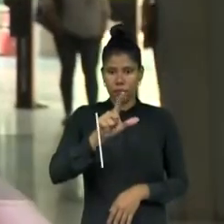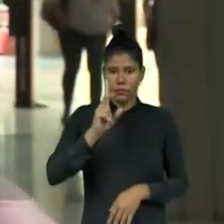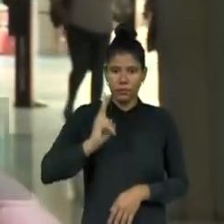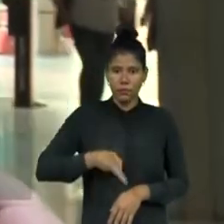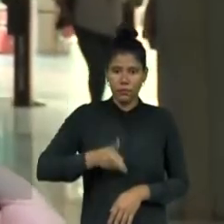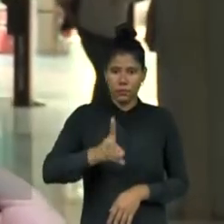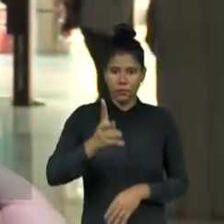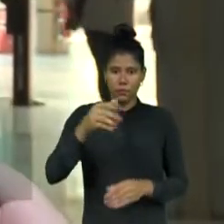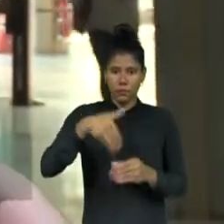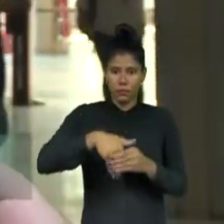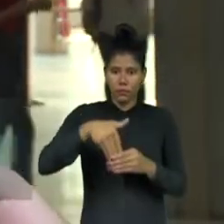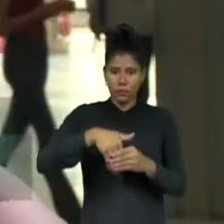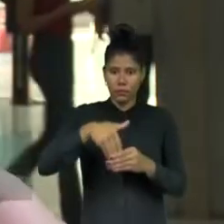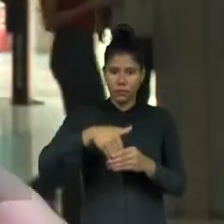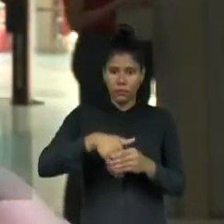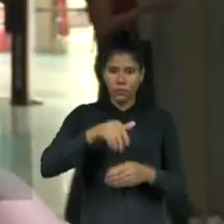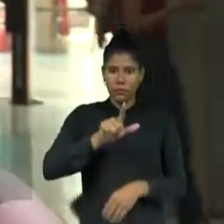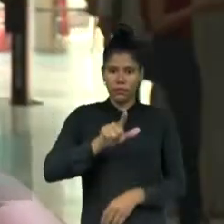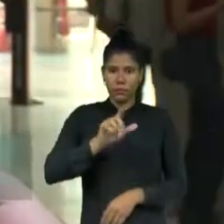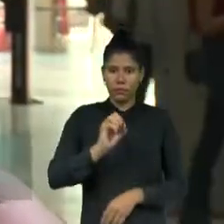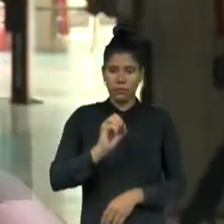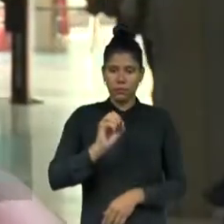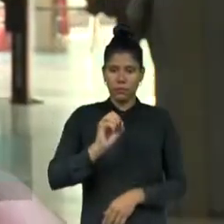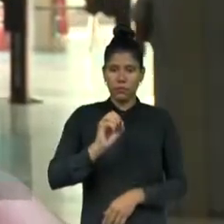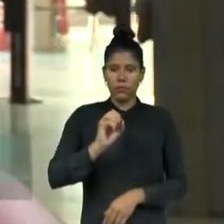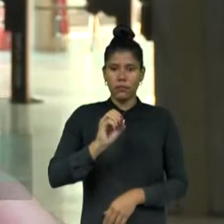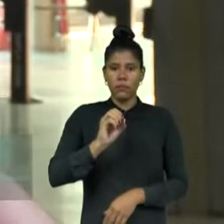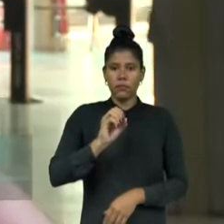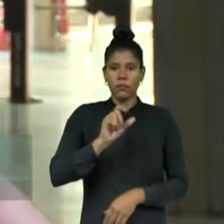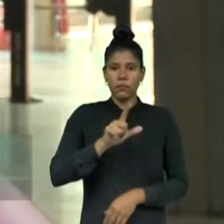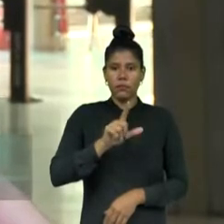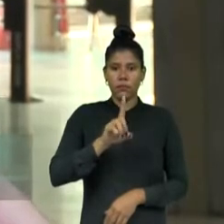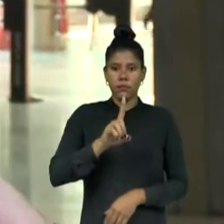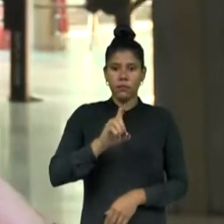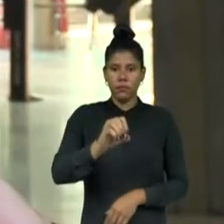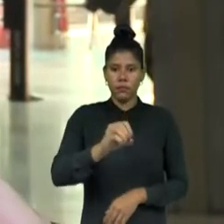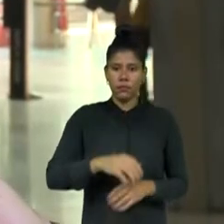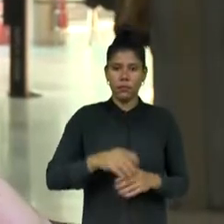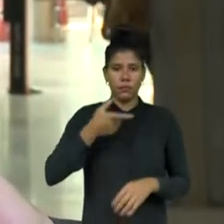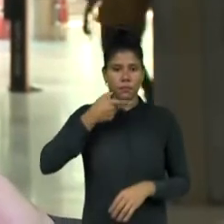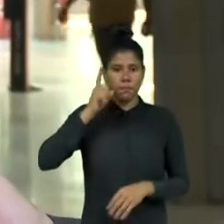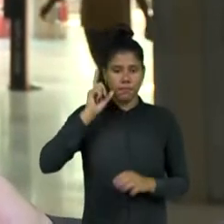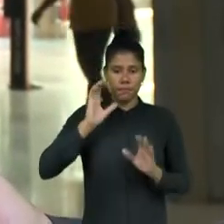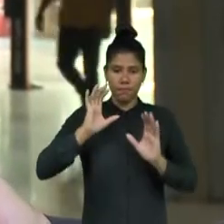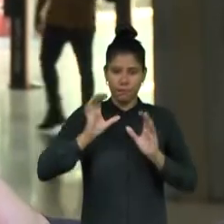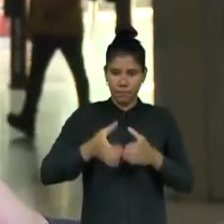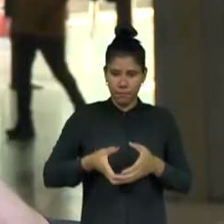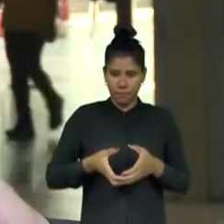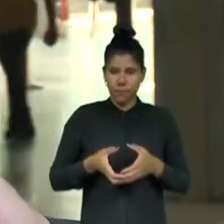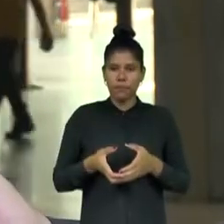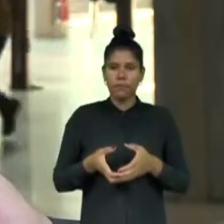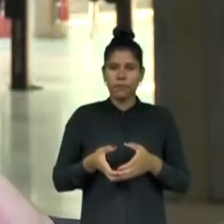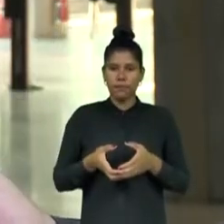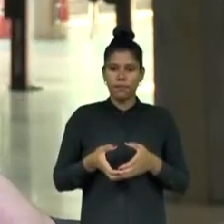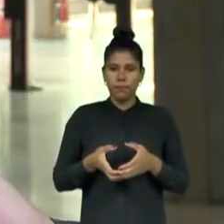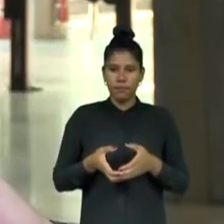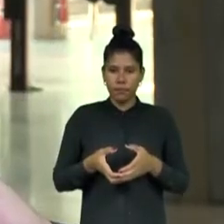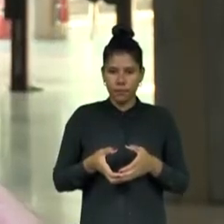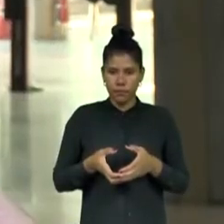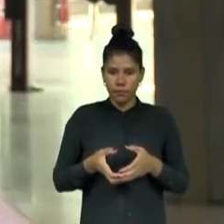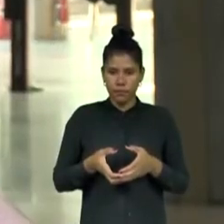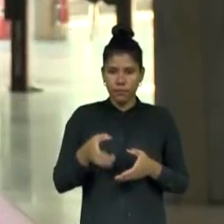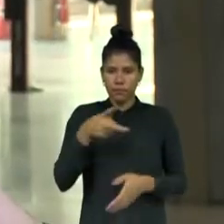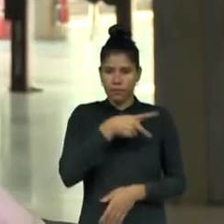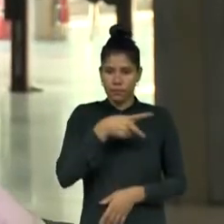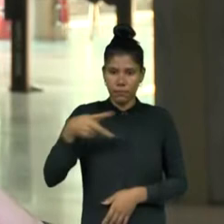votação da Lei de Diretrizes Orçamentárias, que é a LDO. Ontem, a Comissão de Orçamento, Finanças e Tributação, sob a presidência do deputado